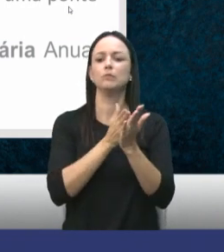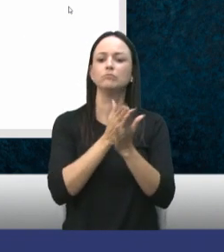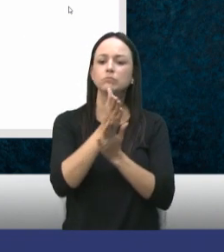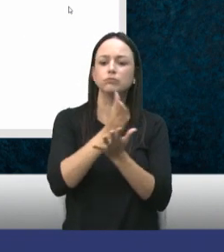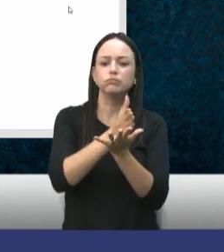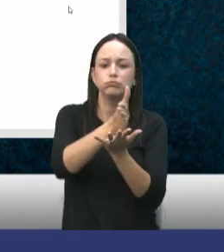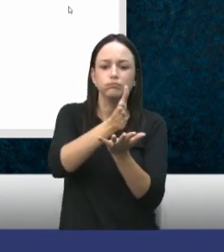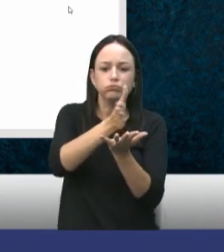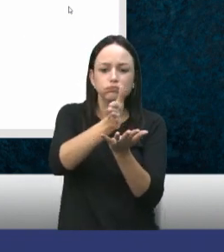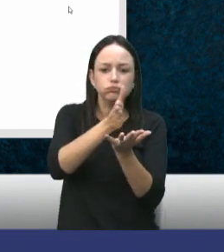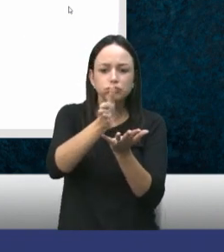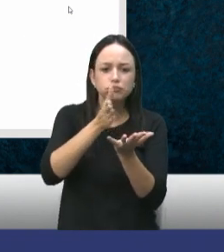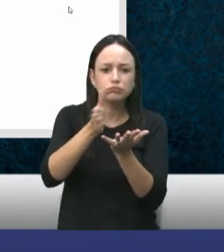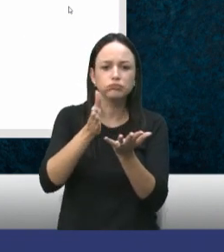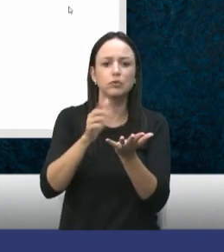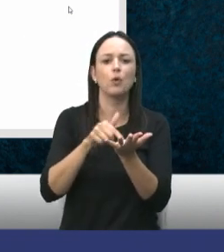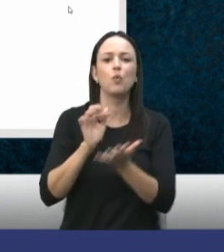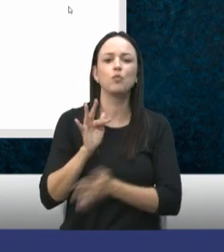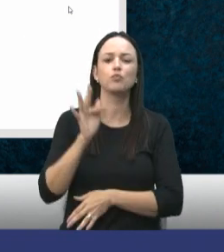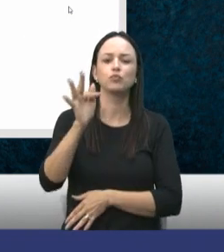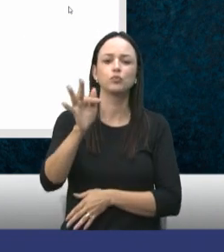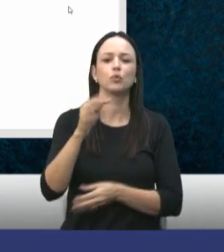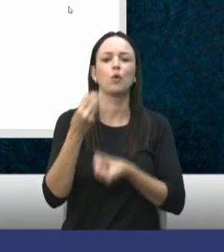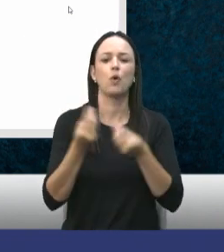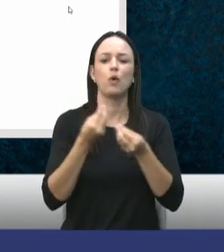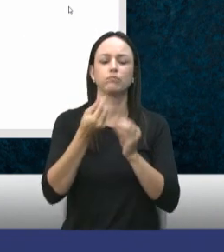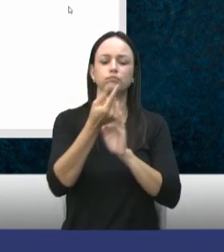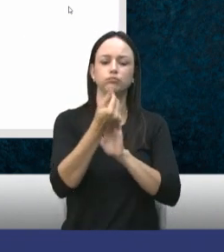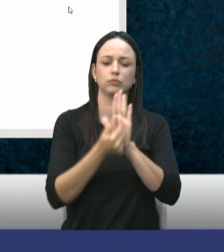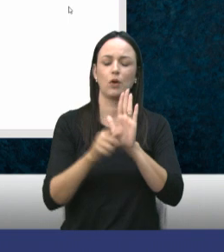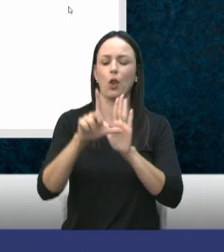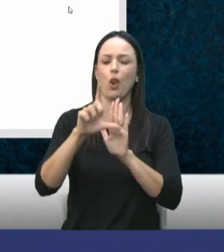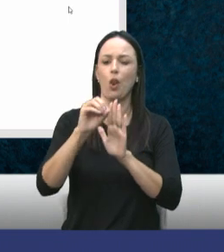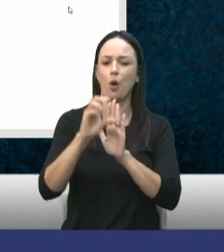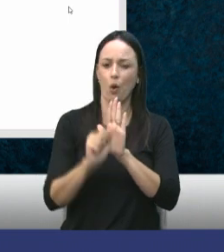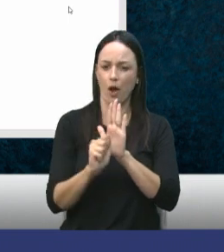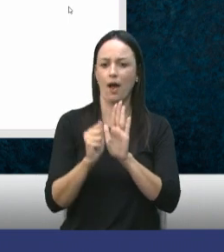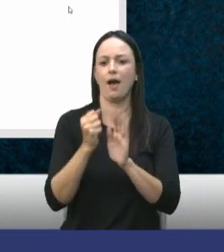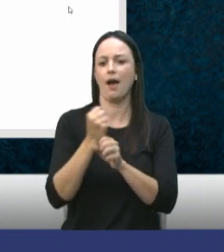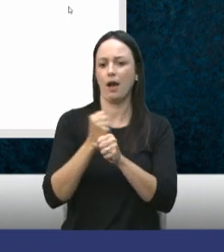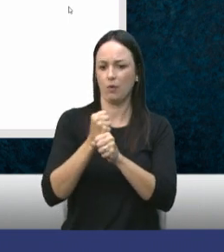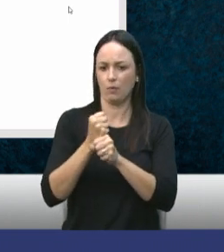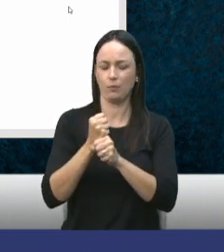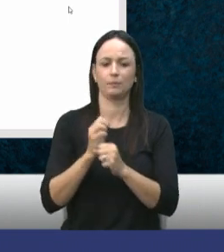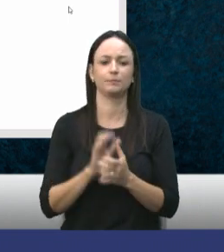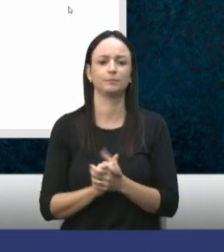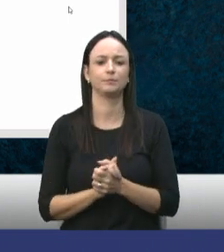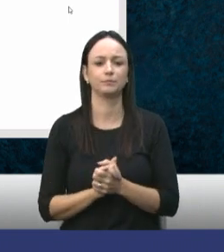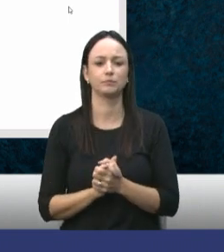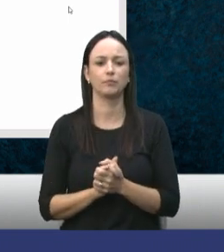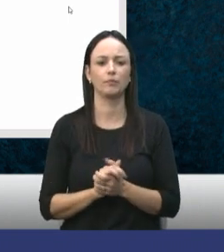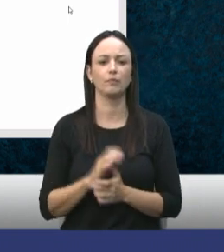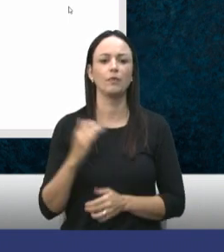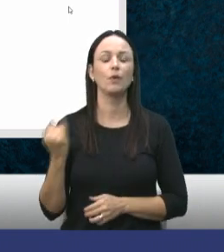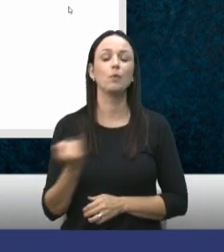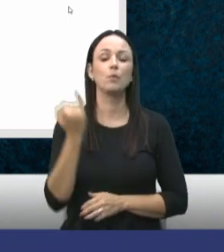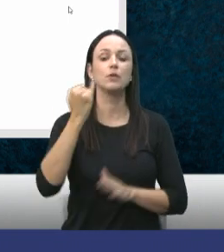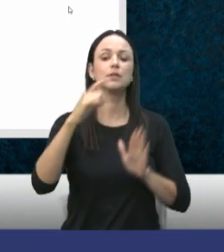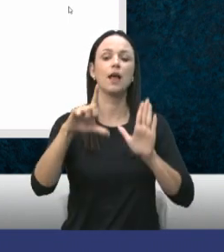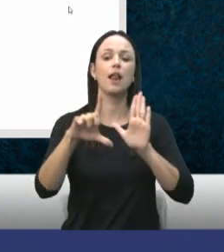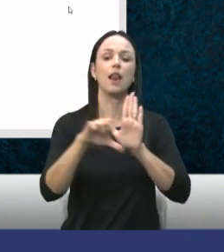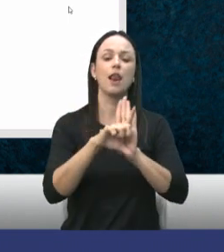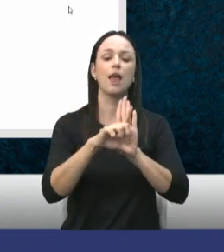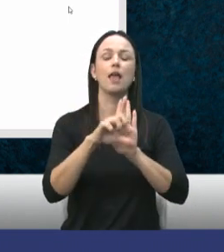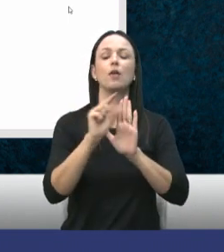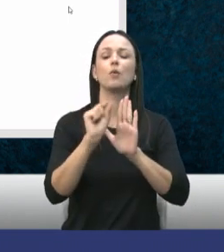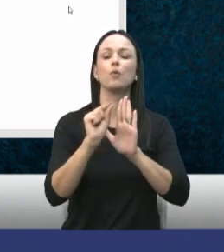confecção, da futura confecção da peça orçamentária da LOA anual. Tá? O que é importante ter na lei de diretrizes